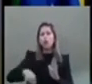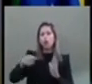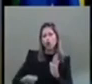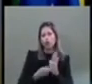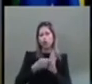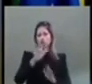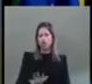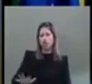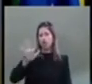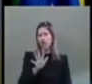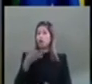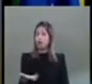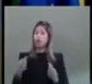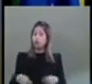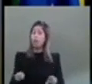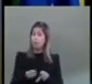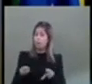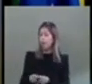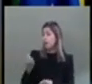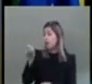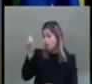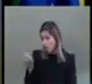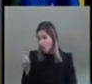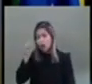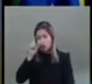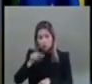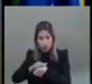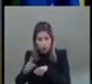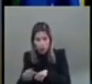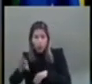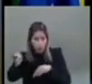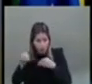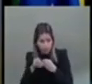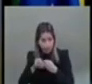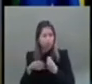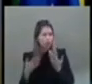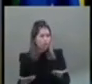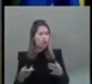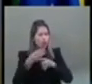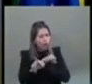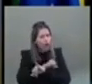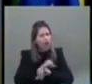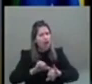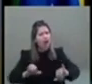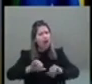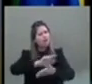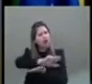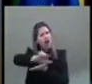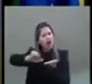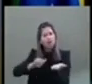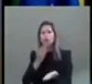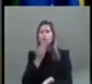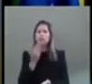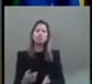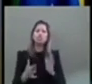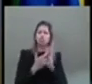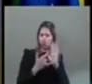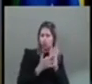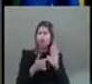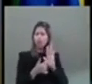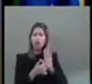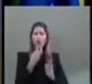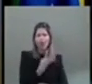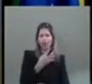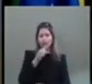abordada há poucos instantes pelos senadores poderia aqui também senhores recordar o infindável e famigerado inquérito 47 81 de